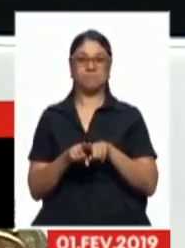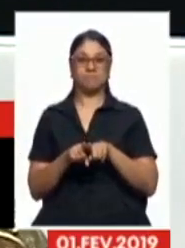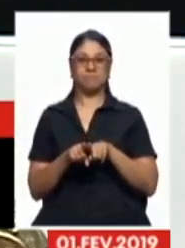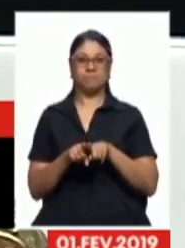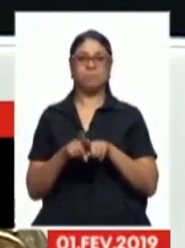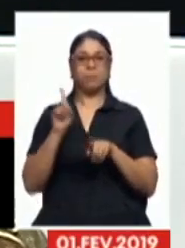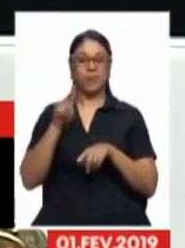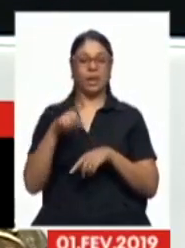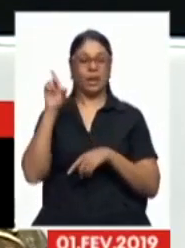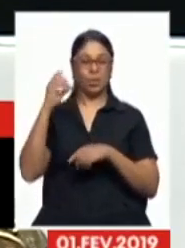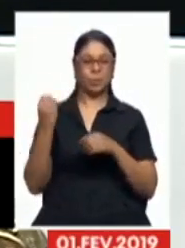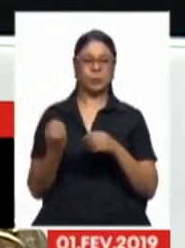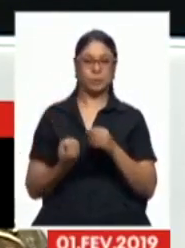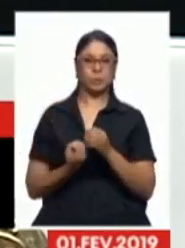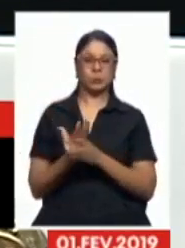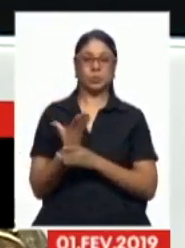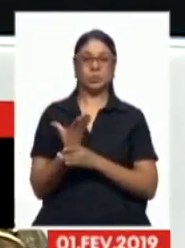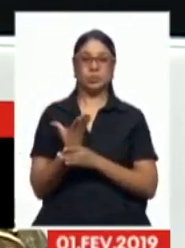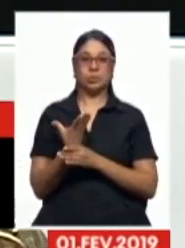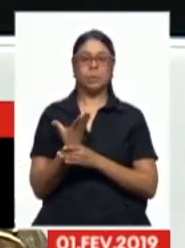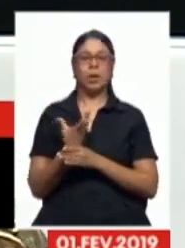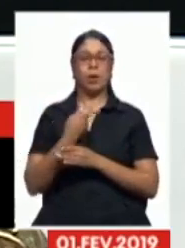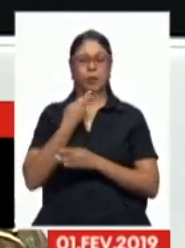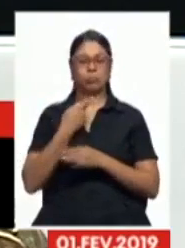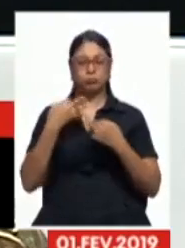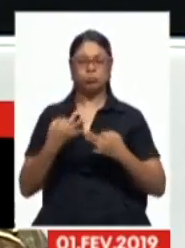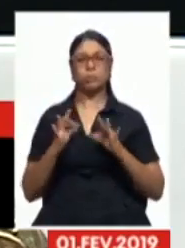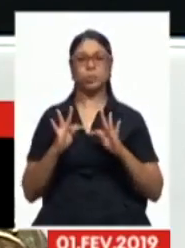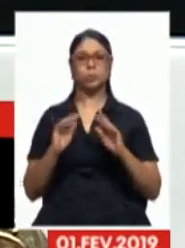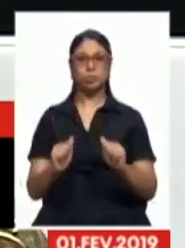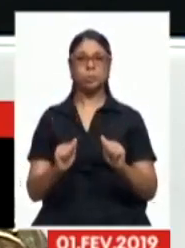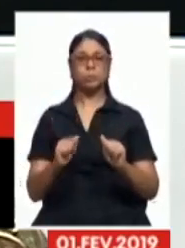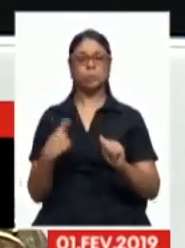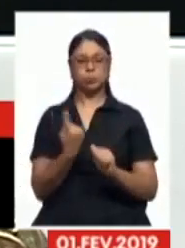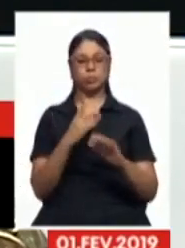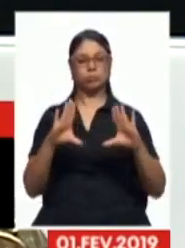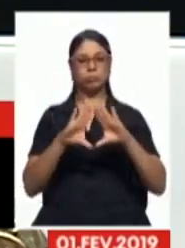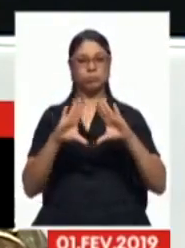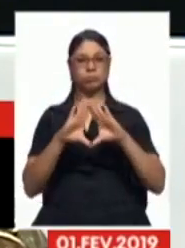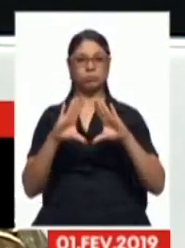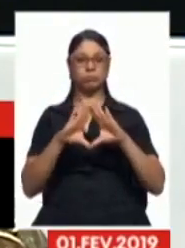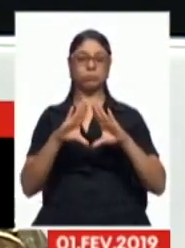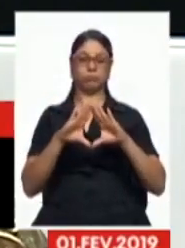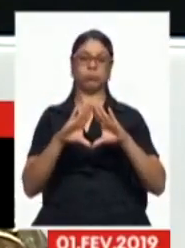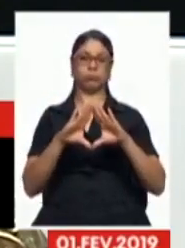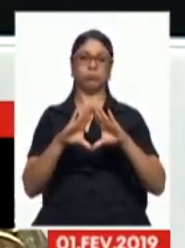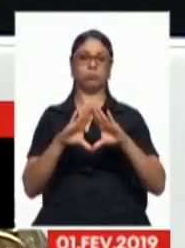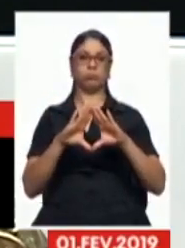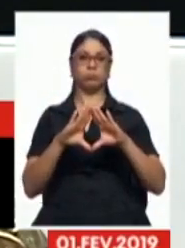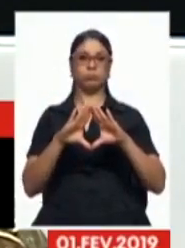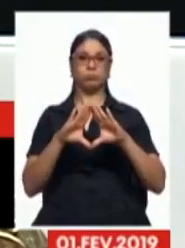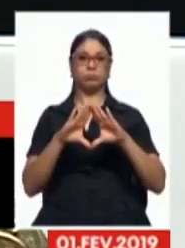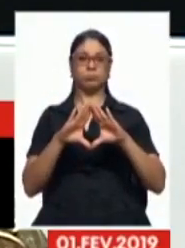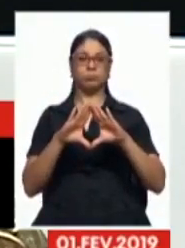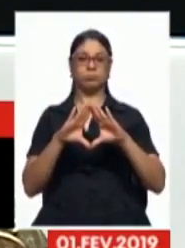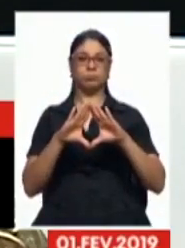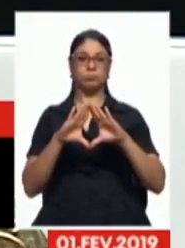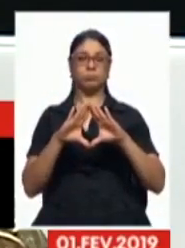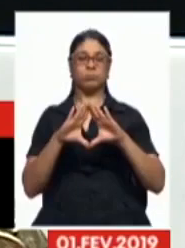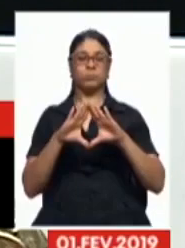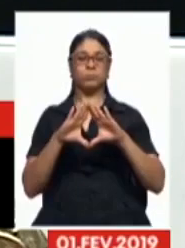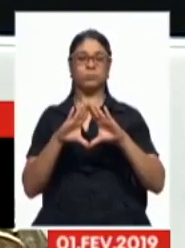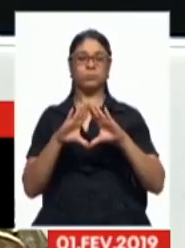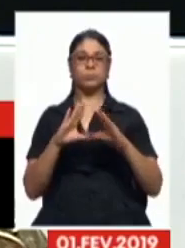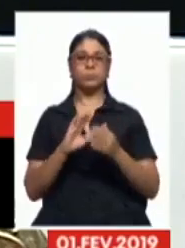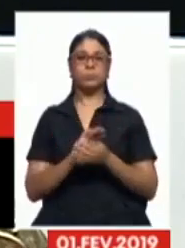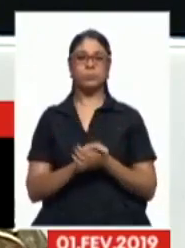de Deus. Asseguro a todos que a Assembleia Legislativa de Minas Gerais não faltará